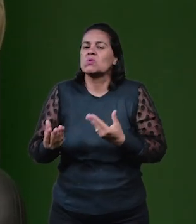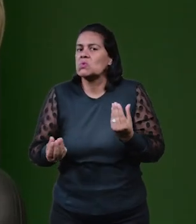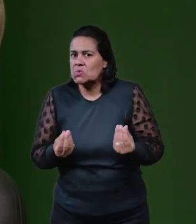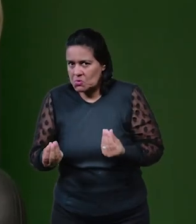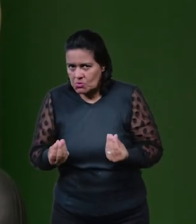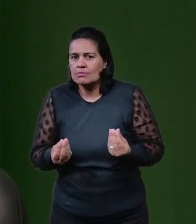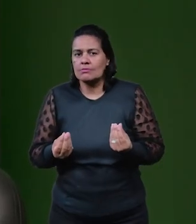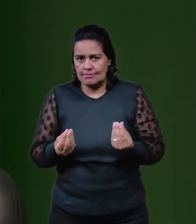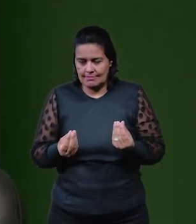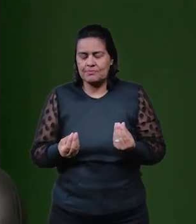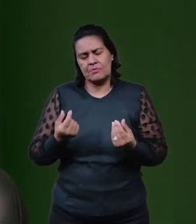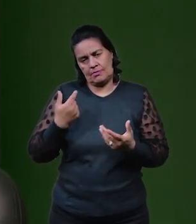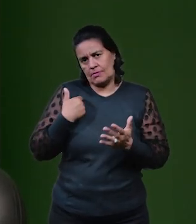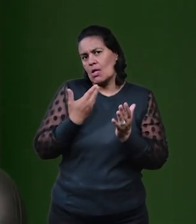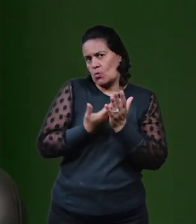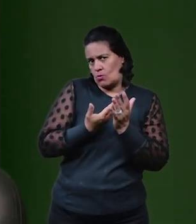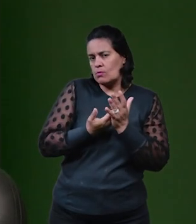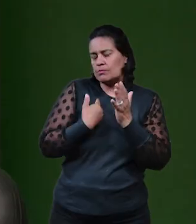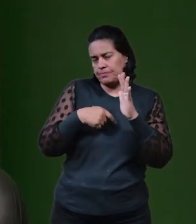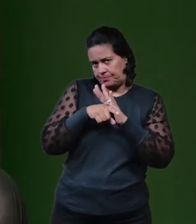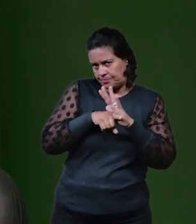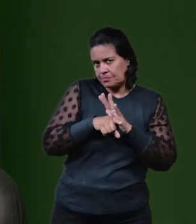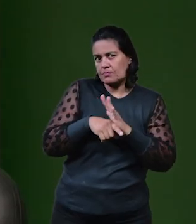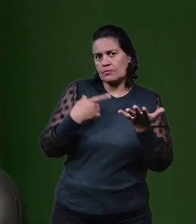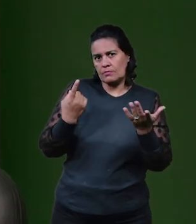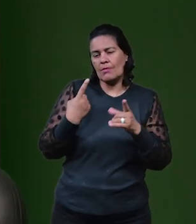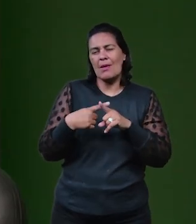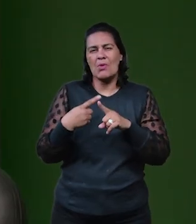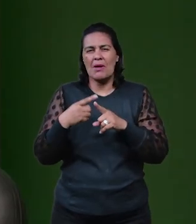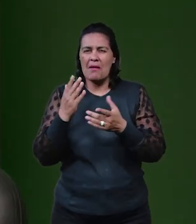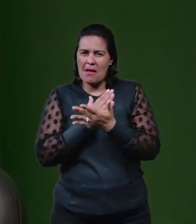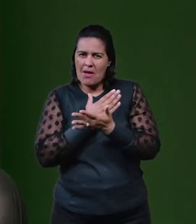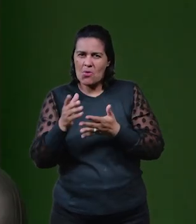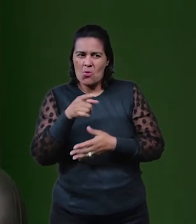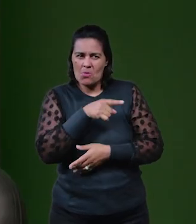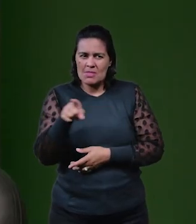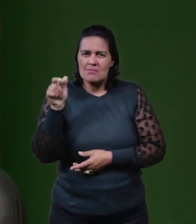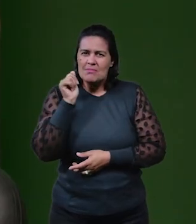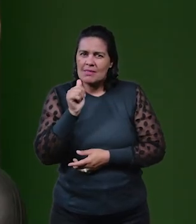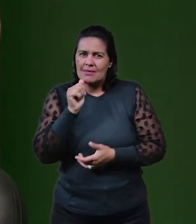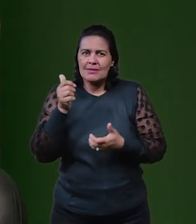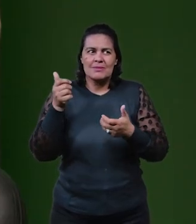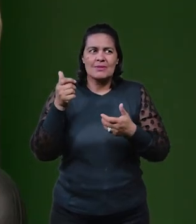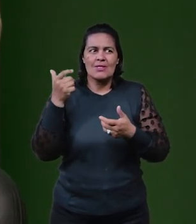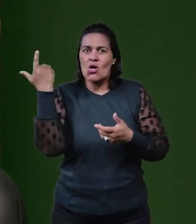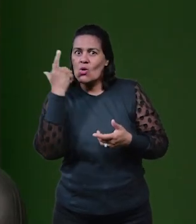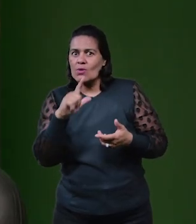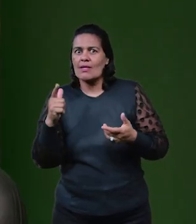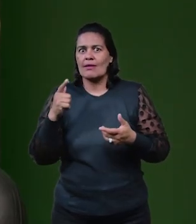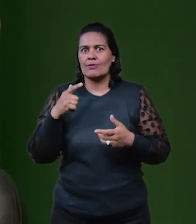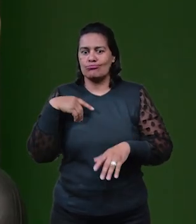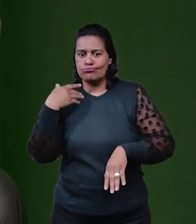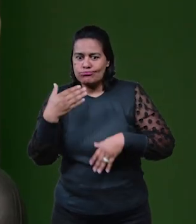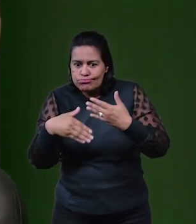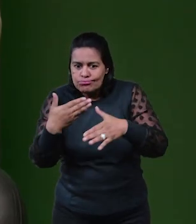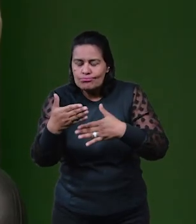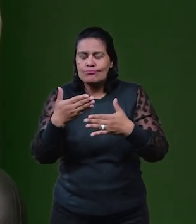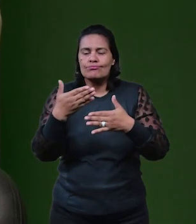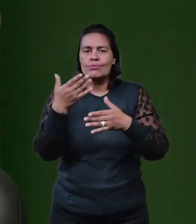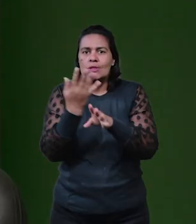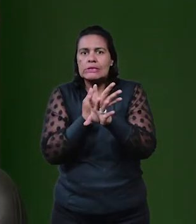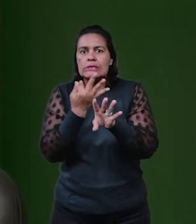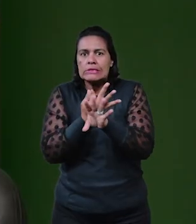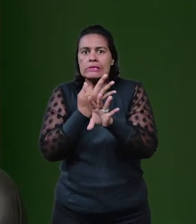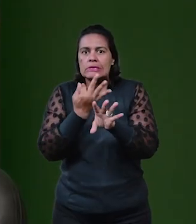usando esse artifício das tranças para meio que sobreviver mesmo ao processo, né, tipo, facilitar e tal. Eu queria saber